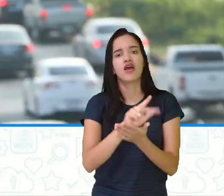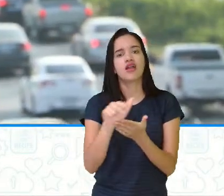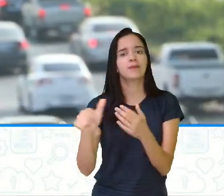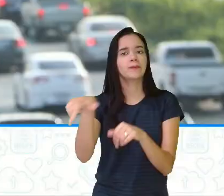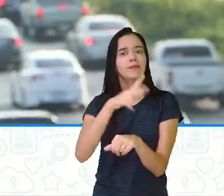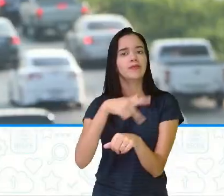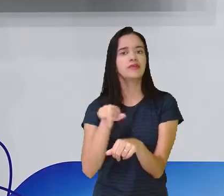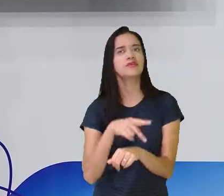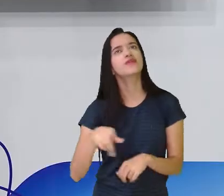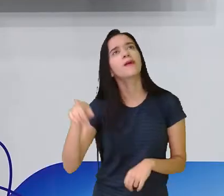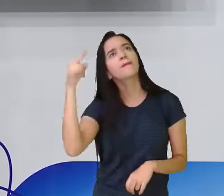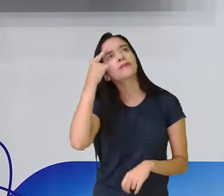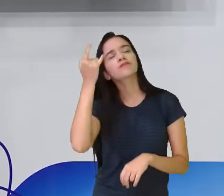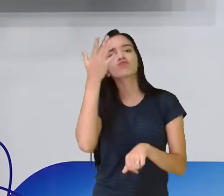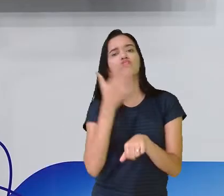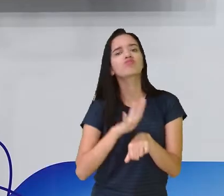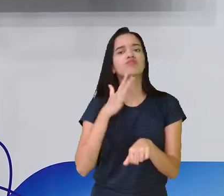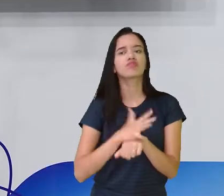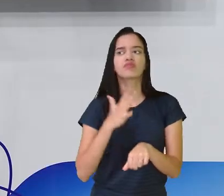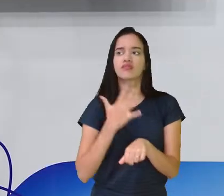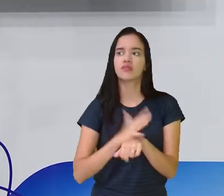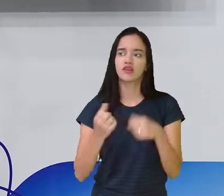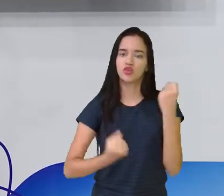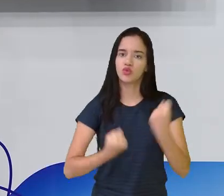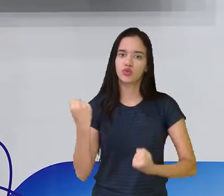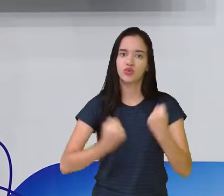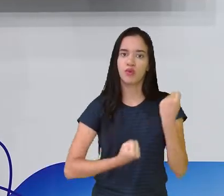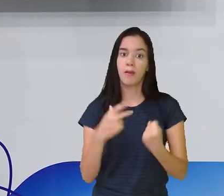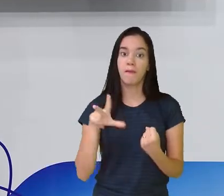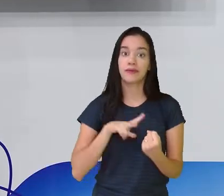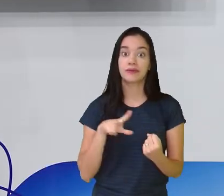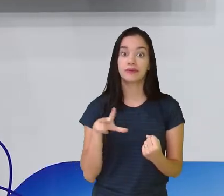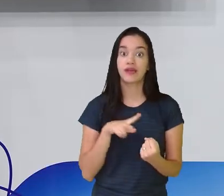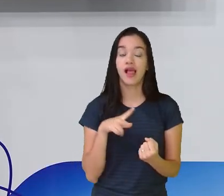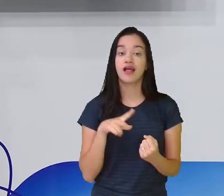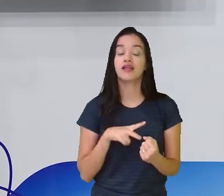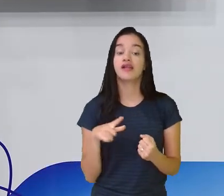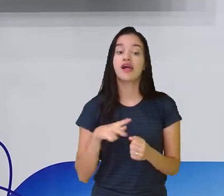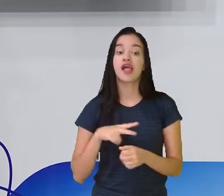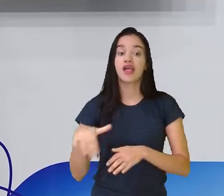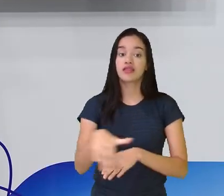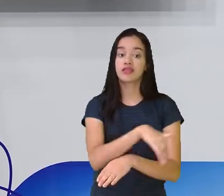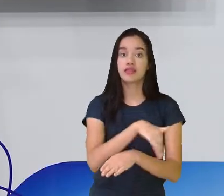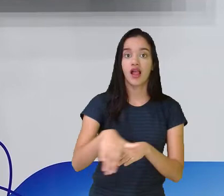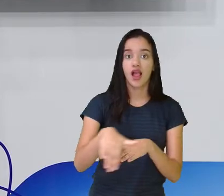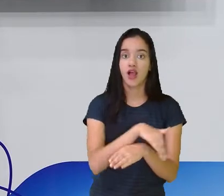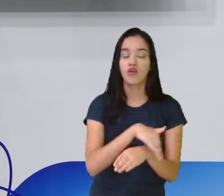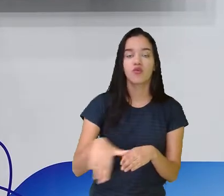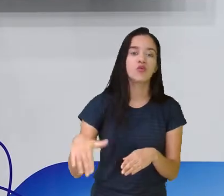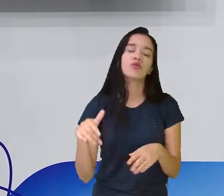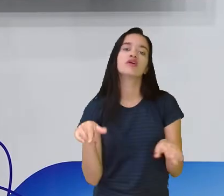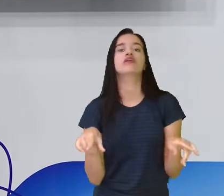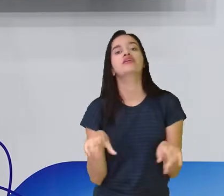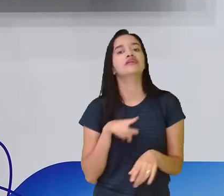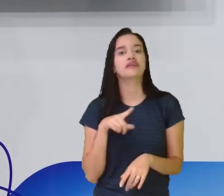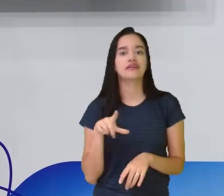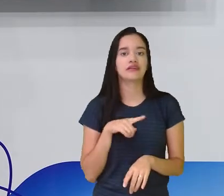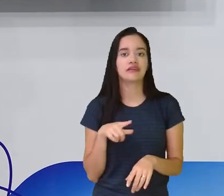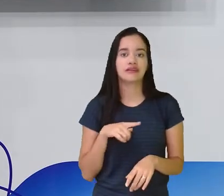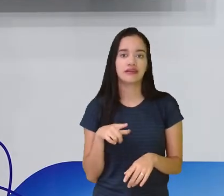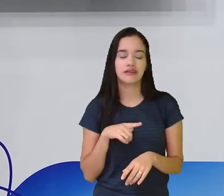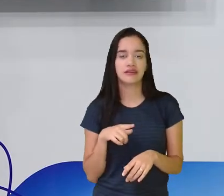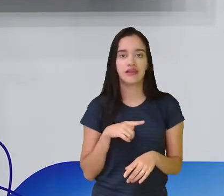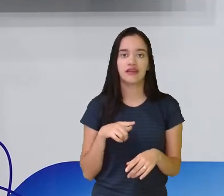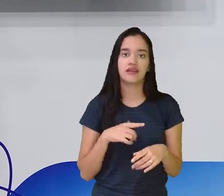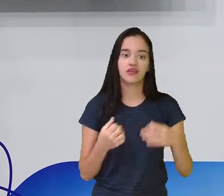estão repensando essa prática desses carros particulares da rua. Existem muitos movimentos de caronas voluntárias, existem